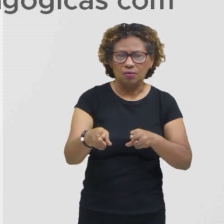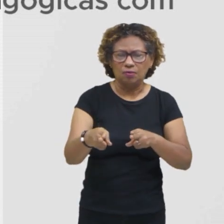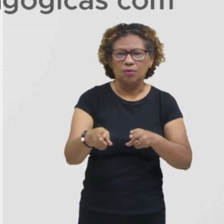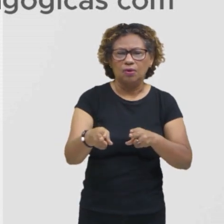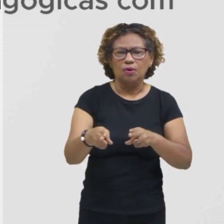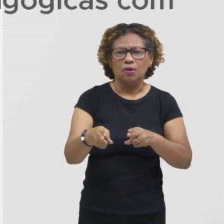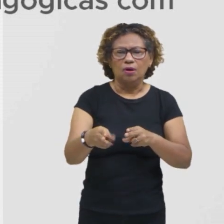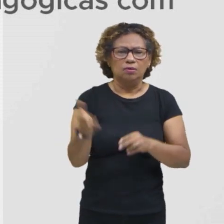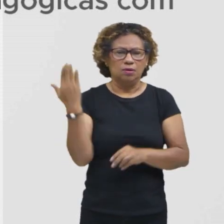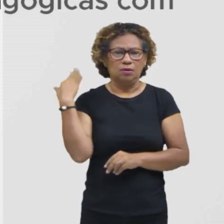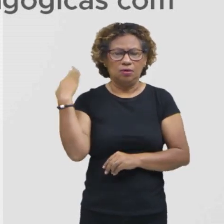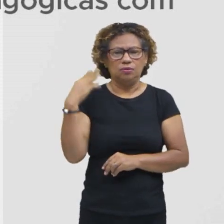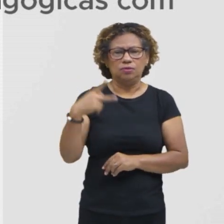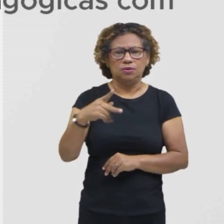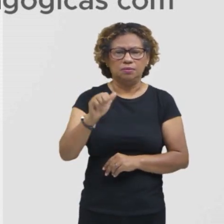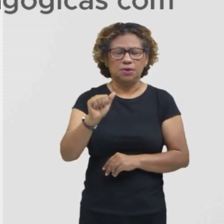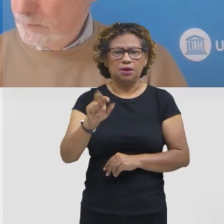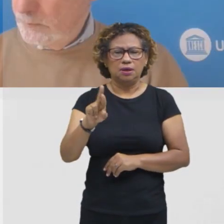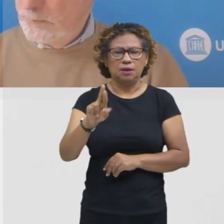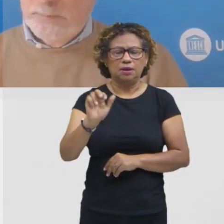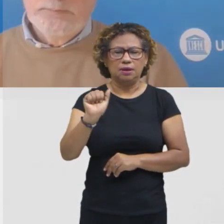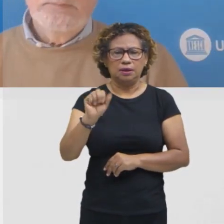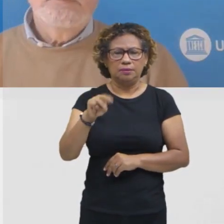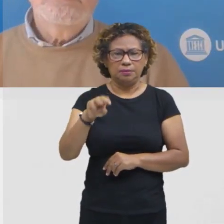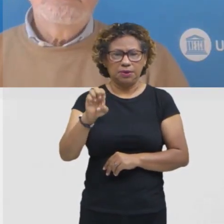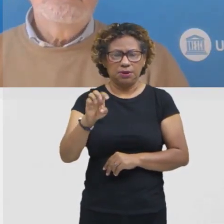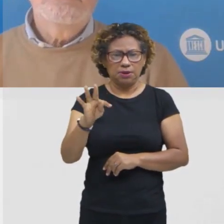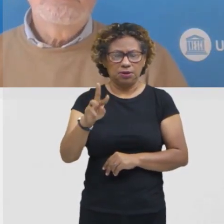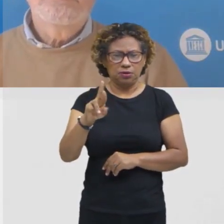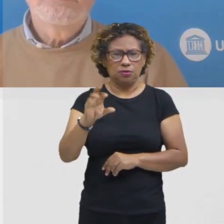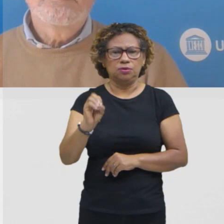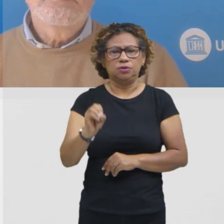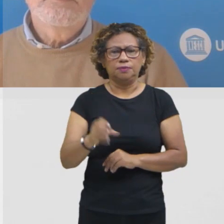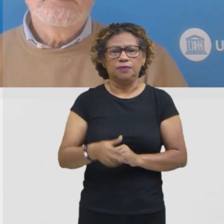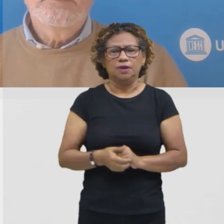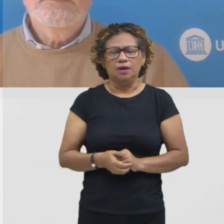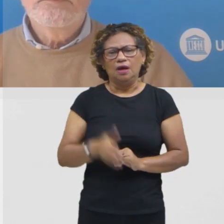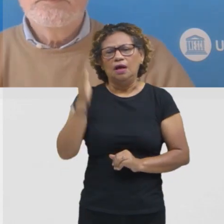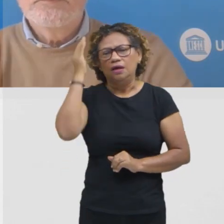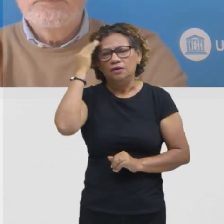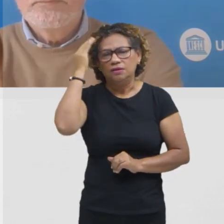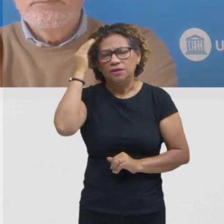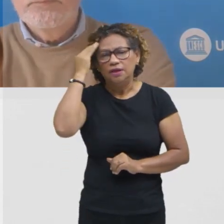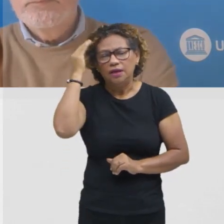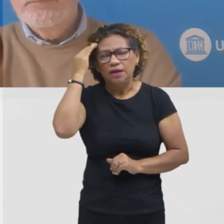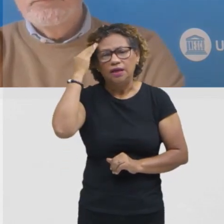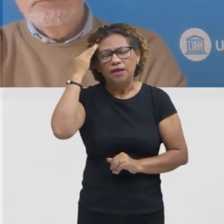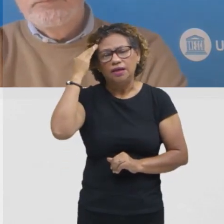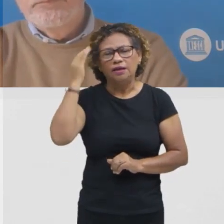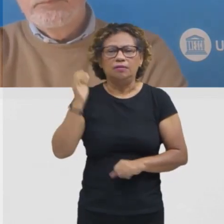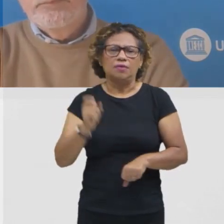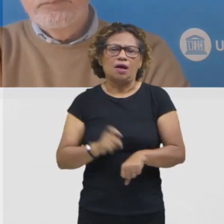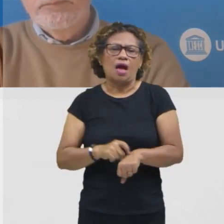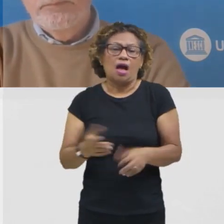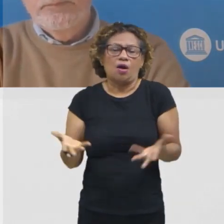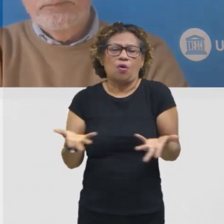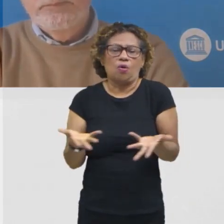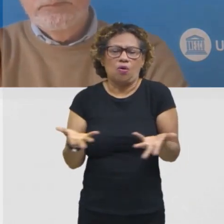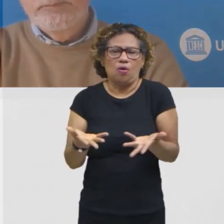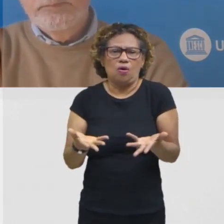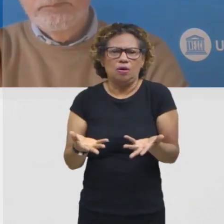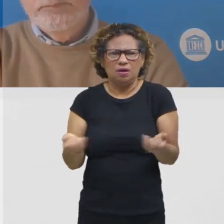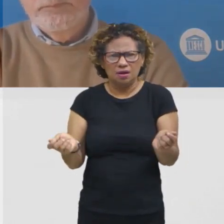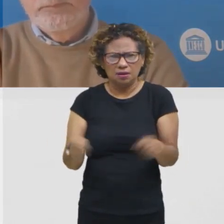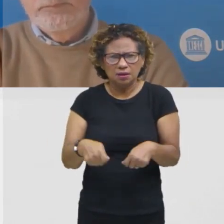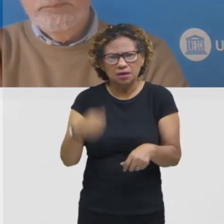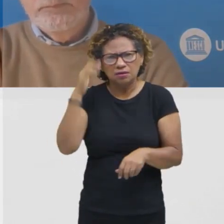seja, professor Nóvoa, ele quer, assim, eu sei que não dá para fazer nenhuma previsão agora, mas é possível a gente